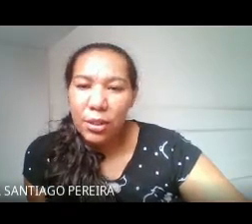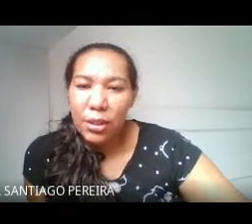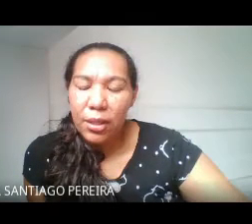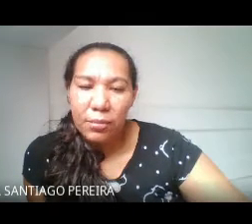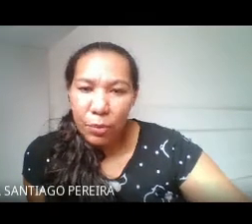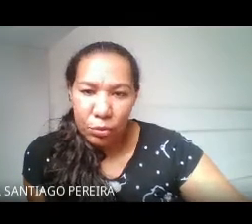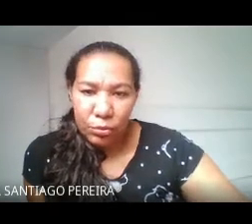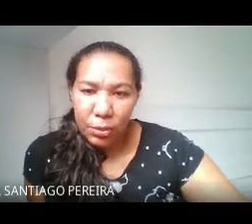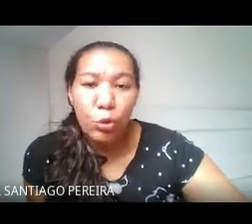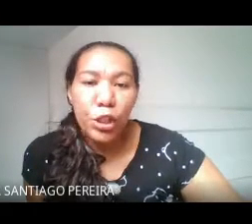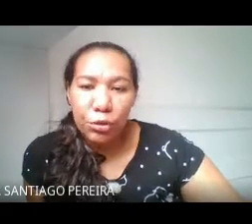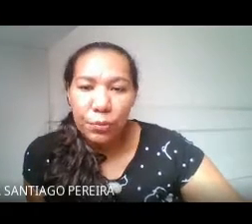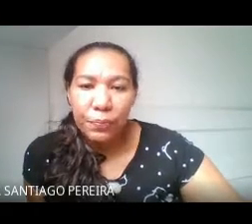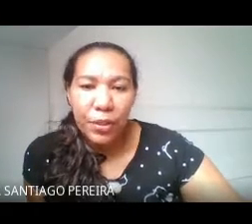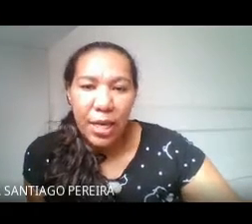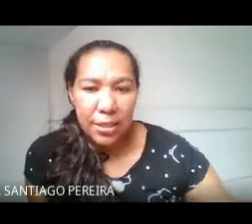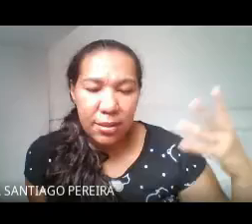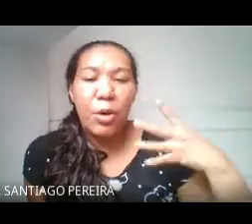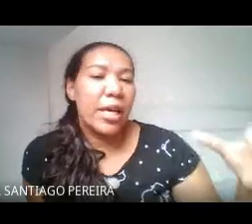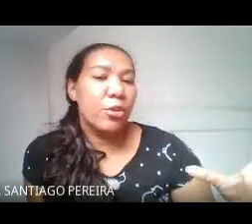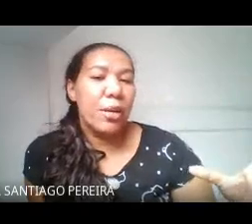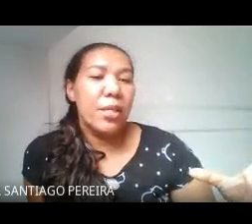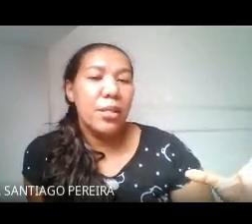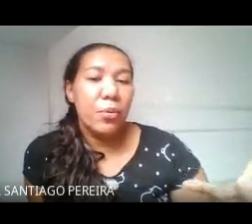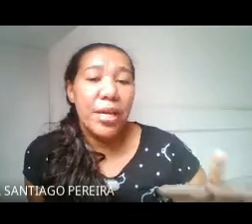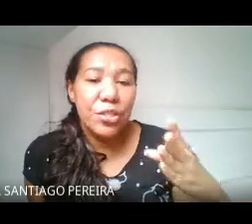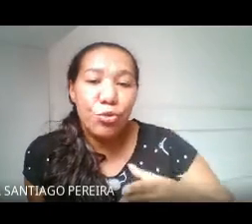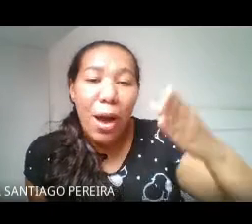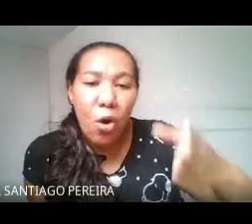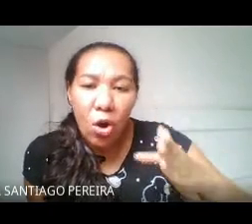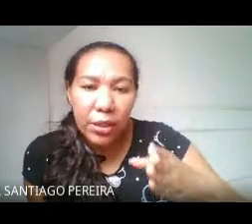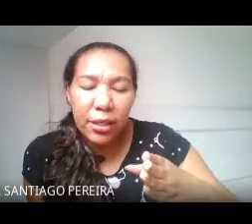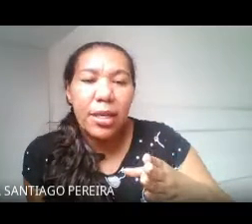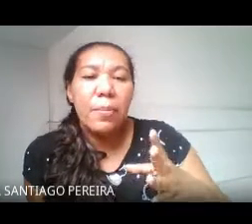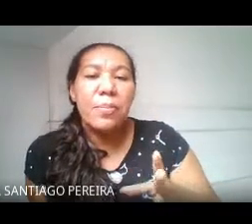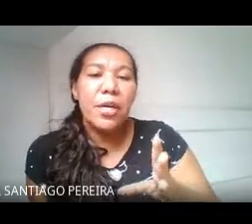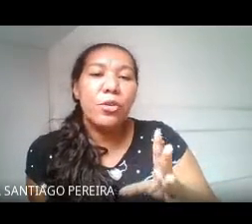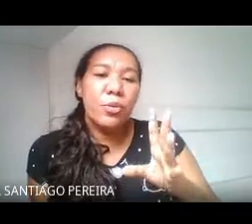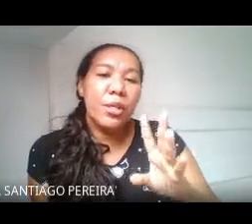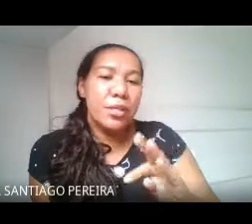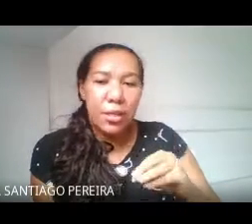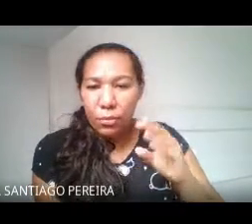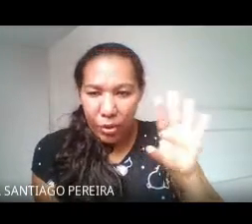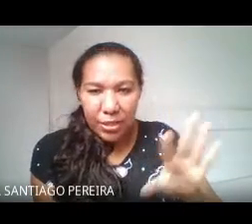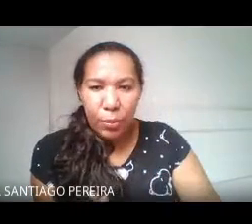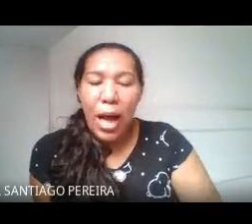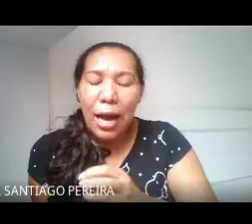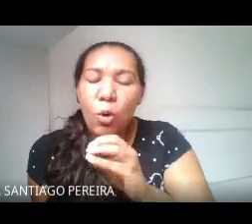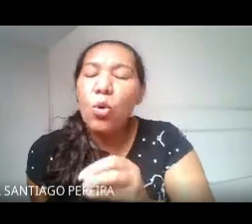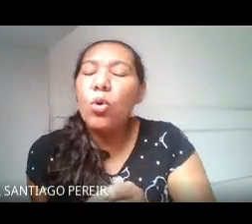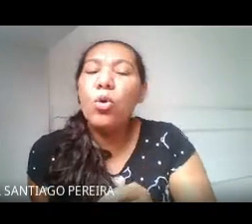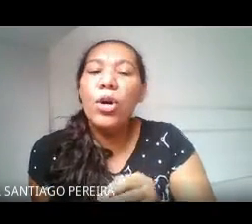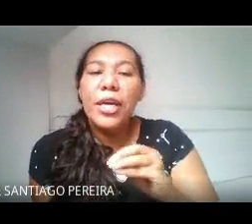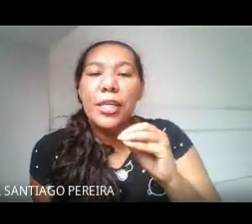cacheado, pronto, bonito. Assim, tipo aleatoriamente não. Existe uma ordem. Primeiro eu tenho que dizer um exemplo,